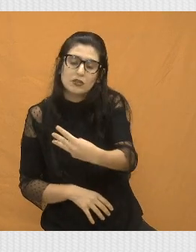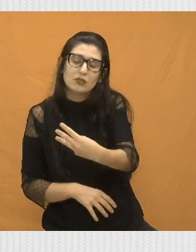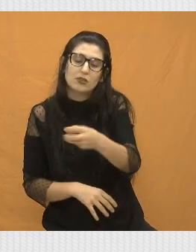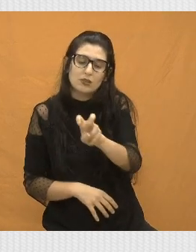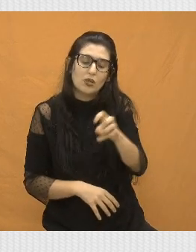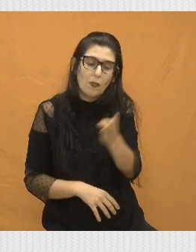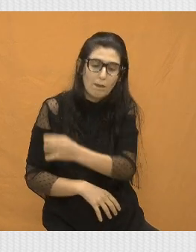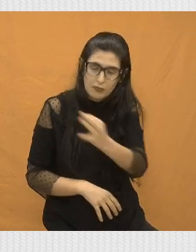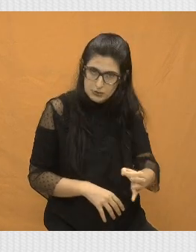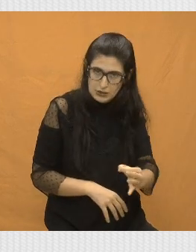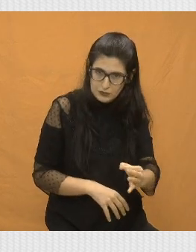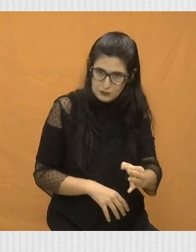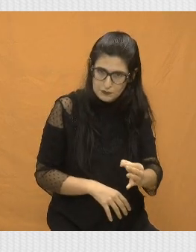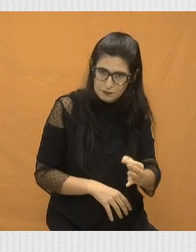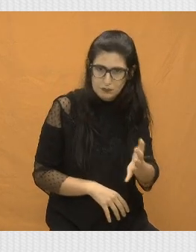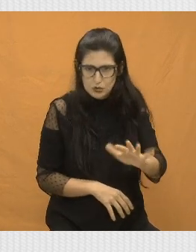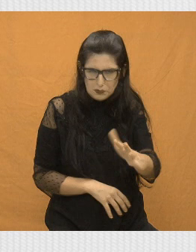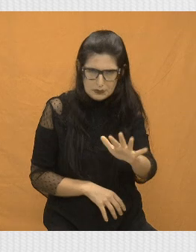35,94%.